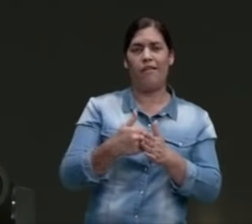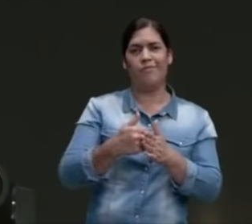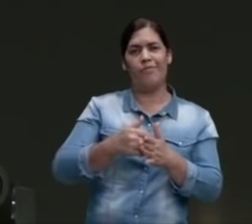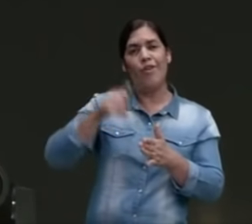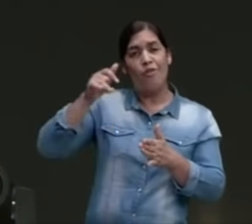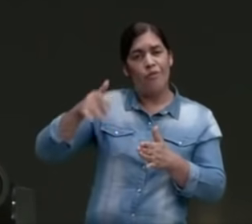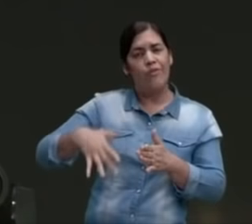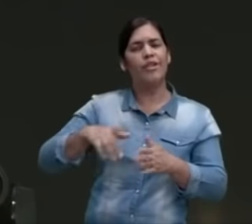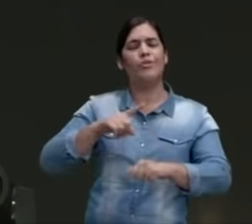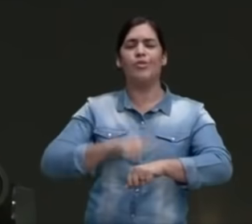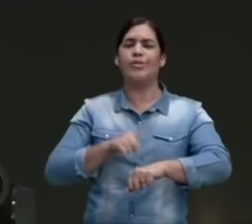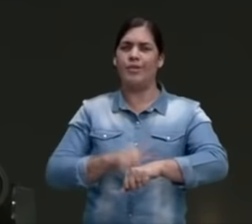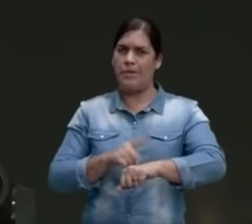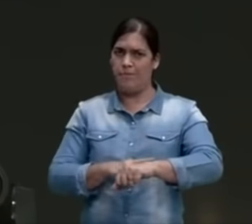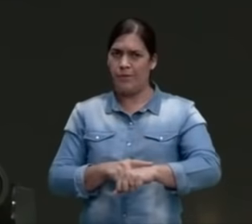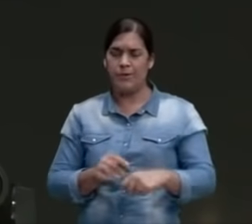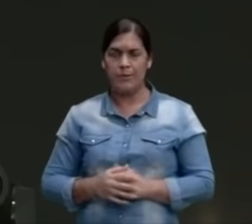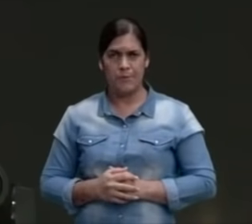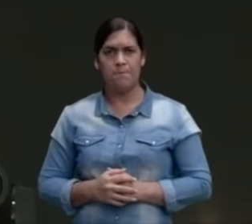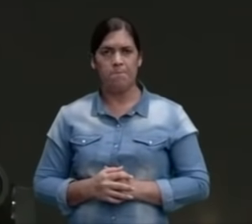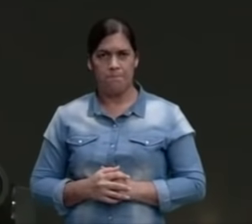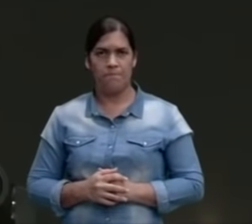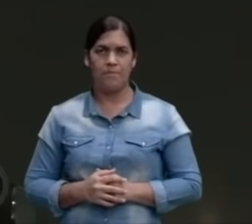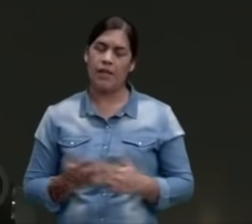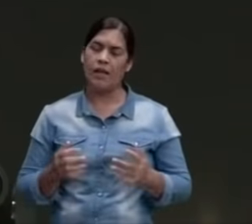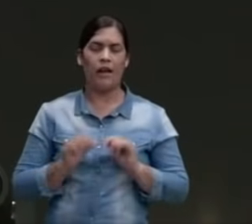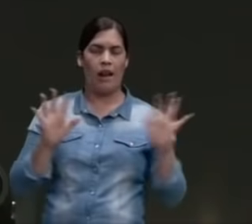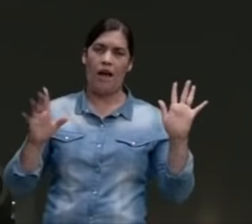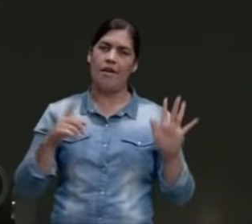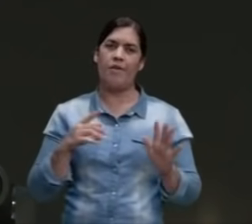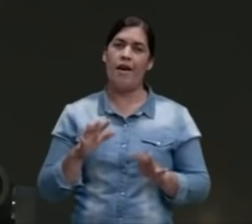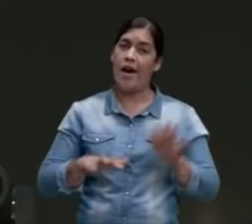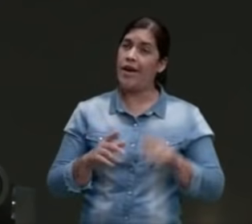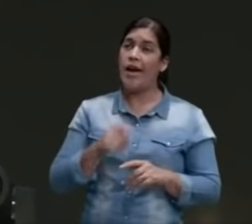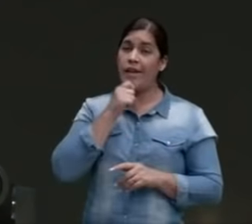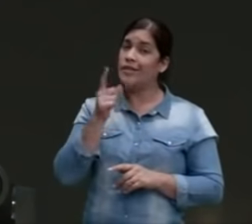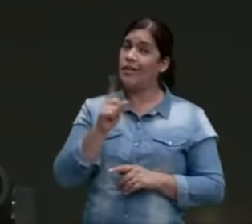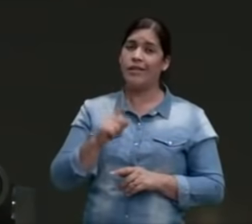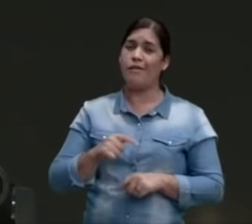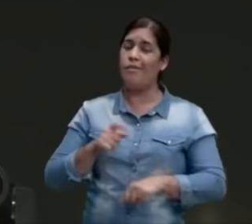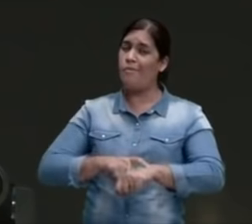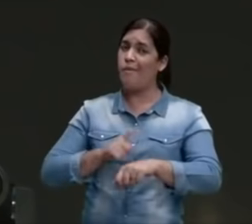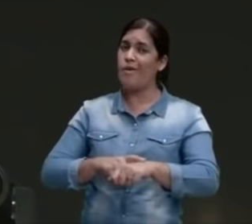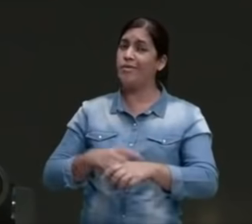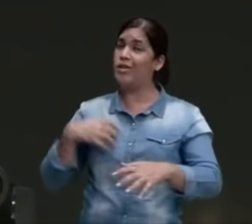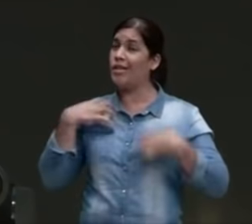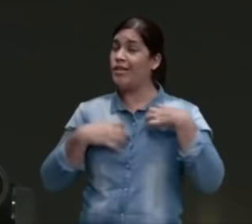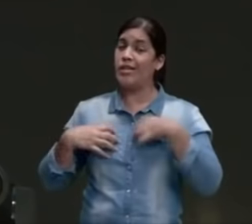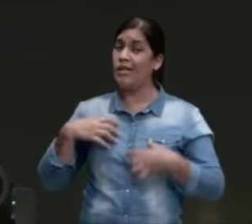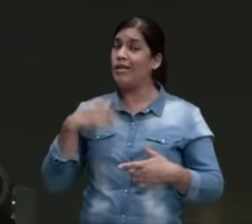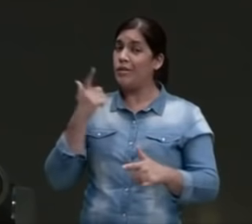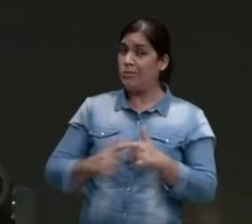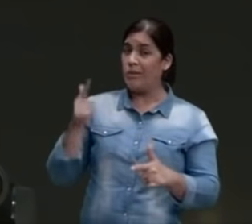vivendo realmente o fim dos tempos. E isso, lógico, nós ainda não estamos na grande tribulação, mas é questão de pouco